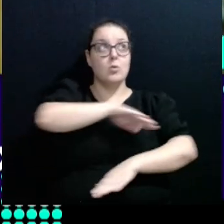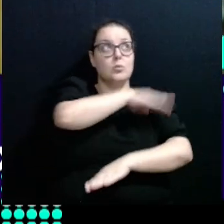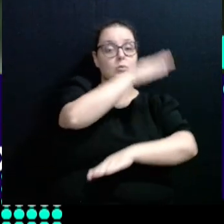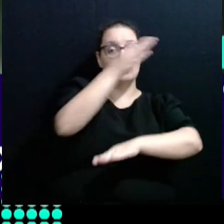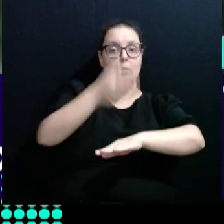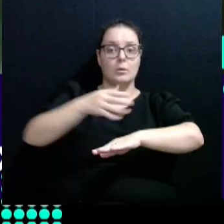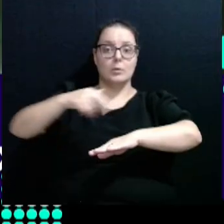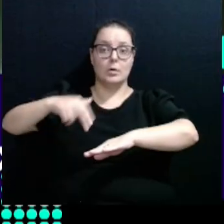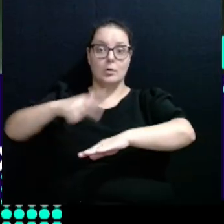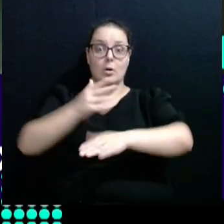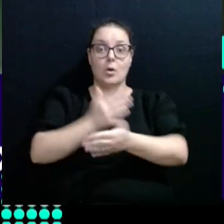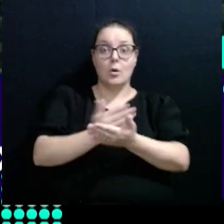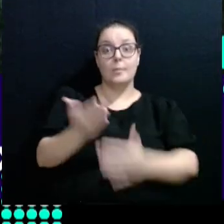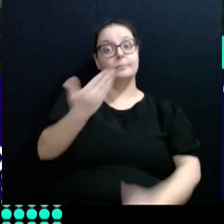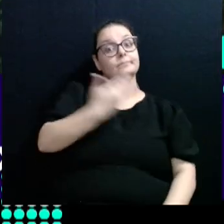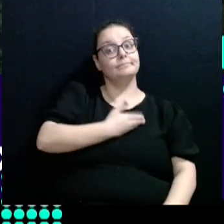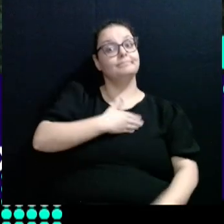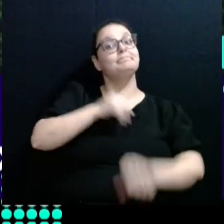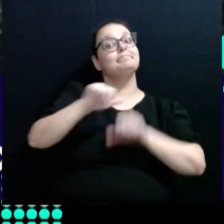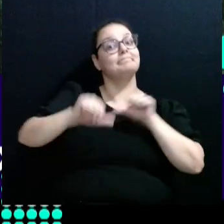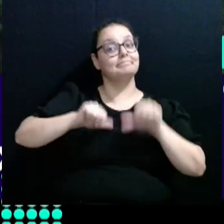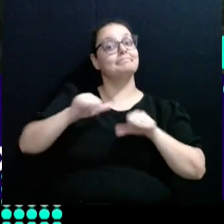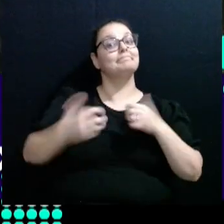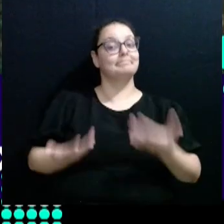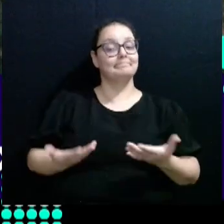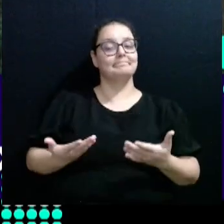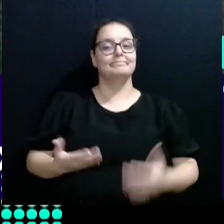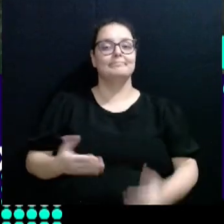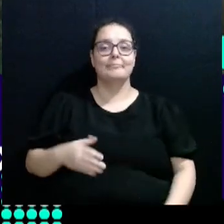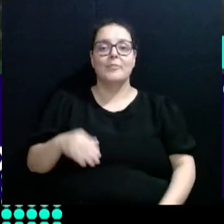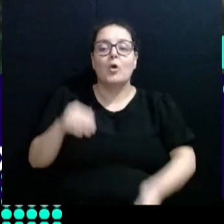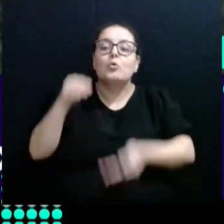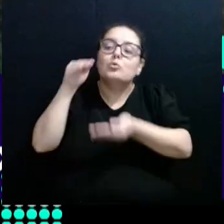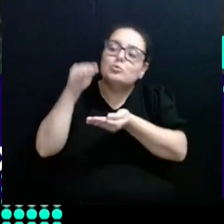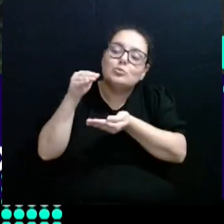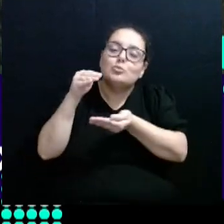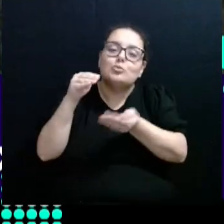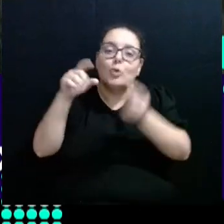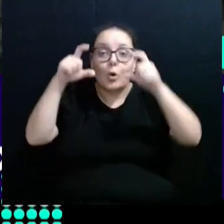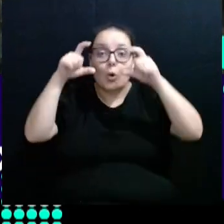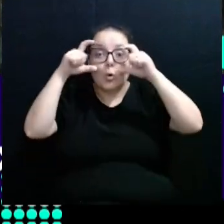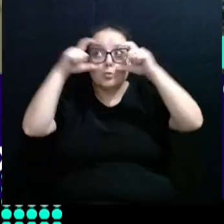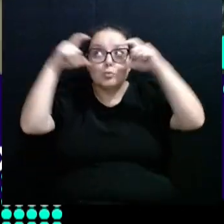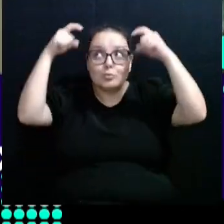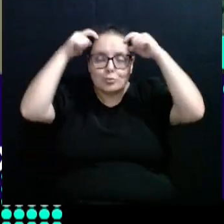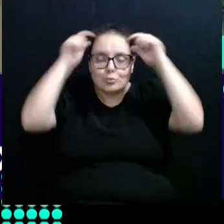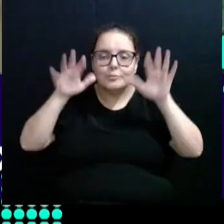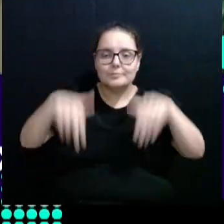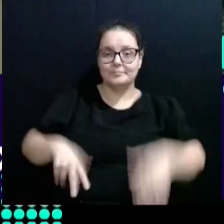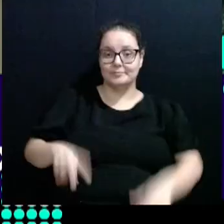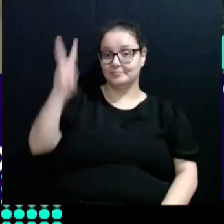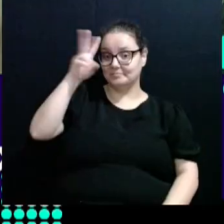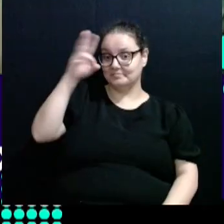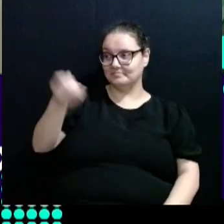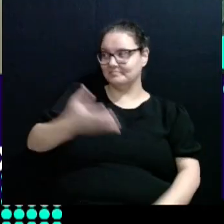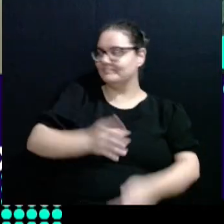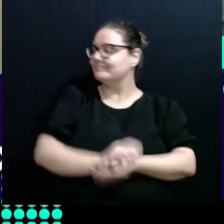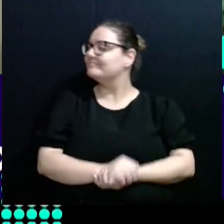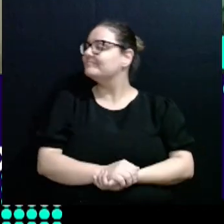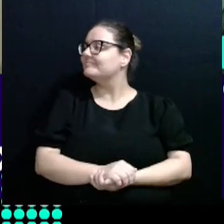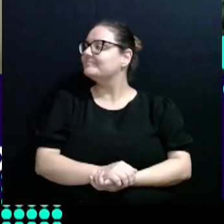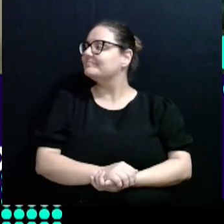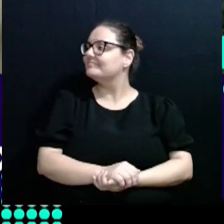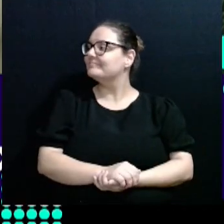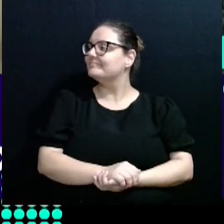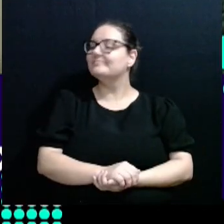amizade transformadora com um filhote de panda. A nova história de Gil Demestre. A sua cabeça parece uma lua. Acho que eu vou